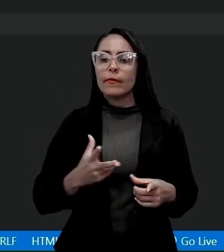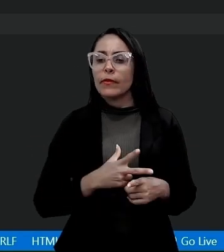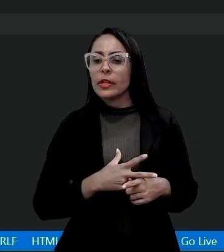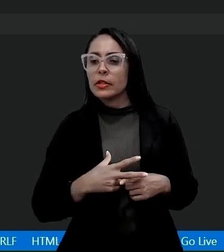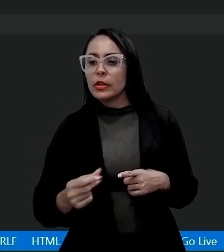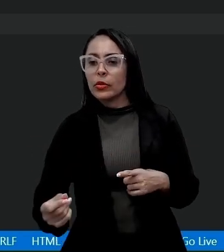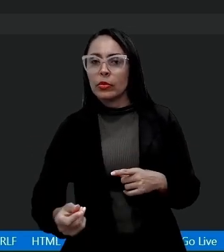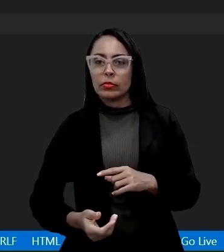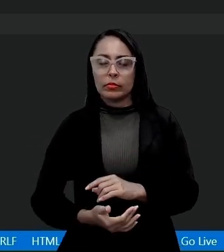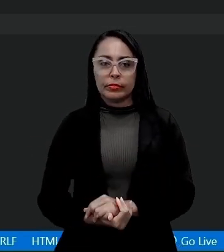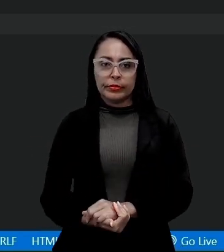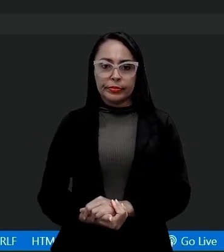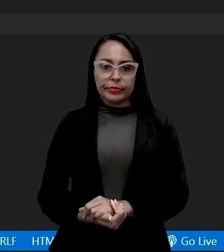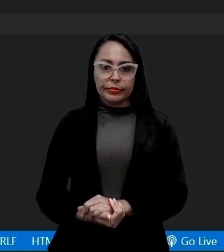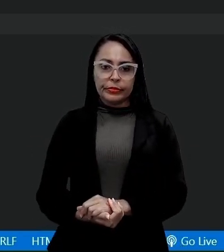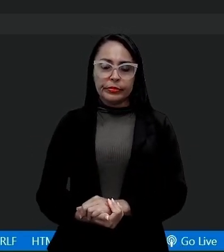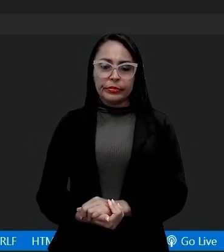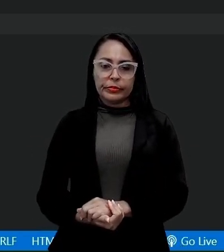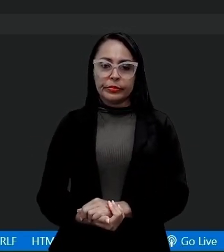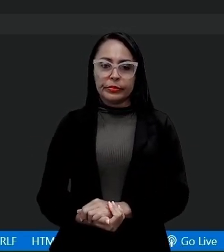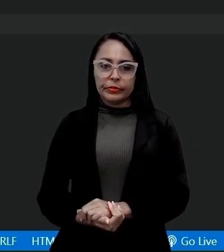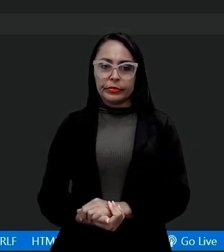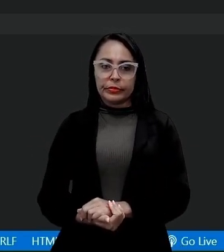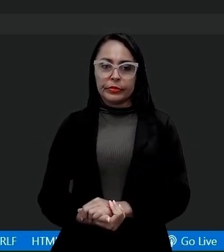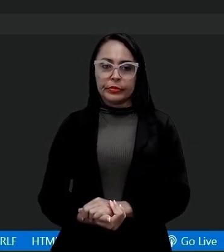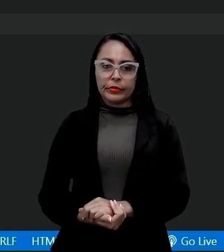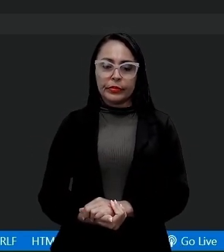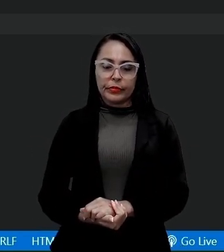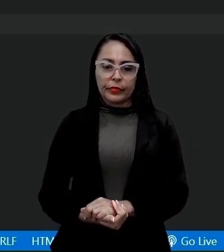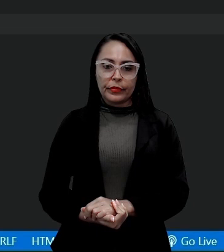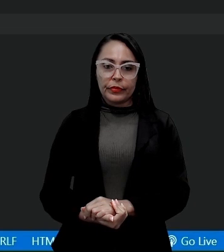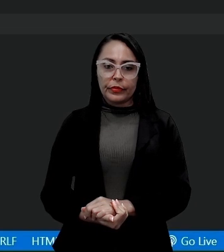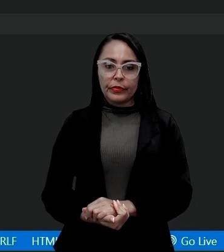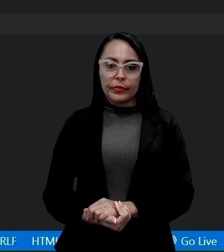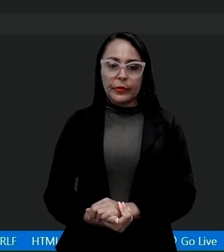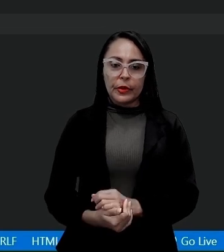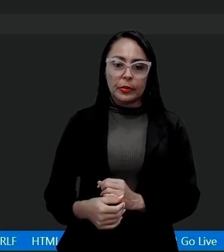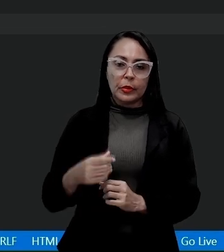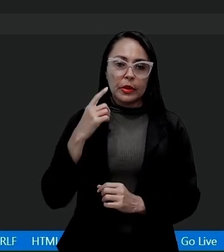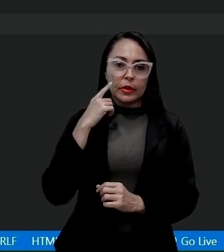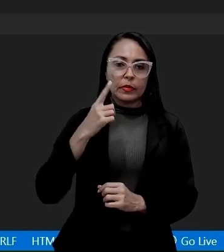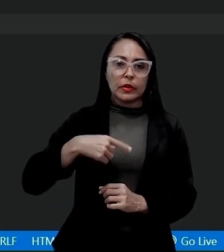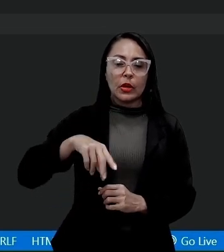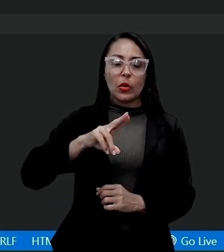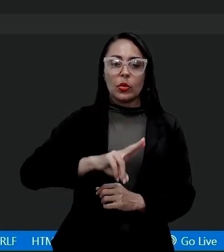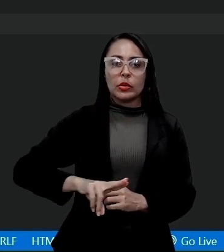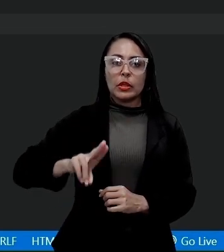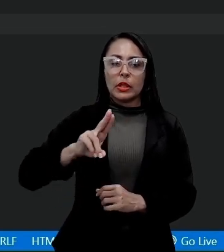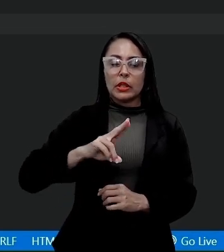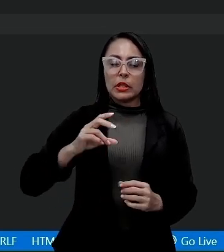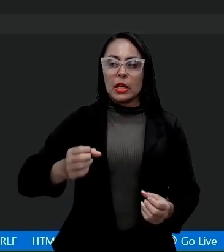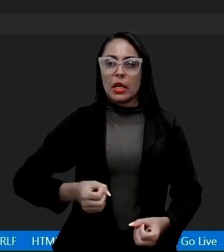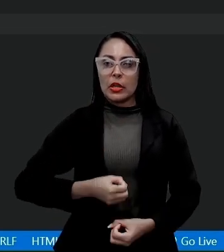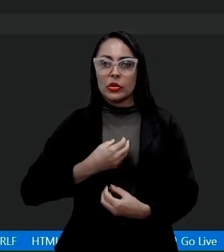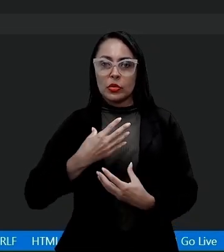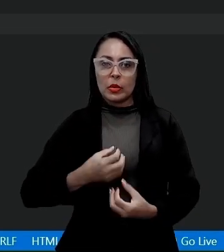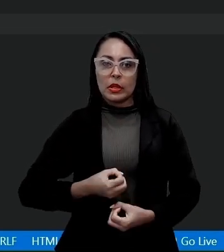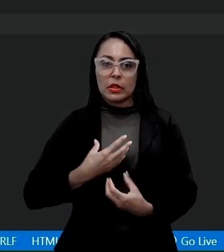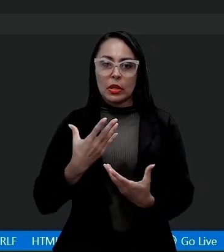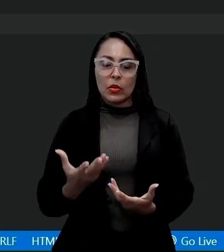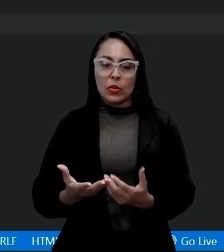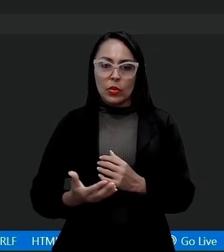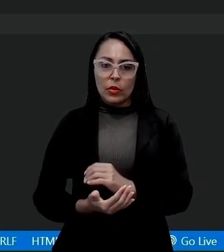um empate. Para simular um dado de 6 faces, utilize a expressão